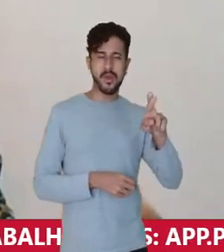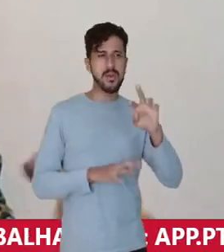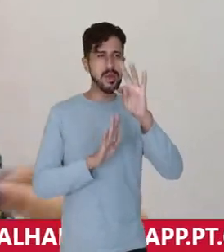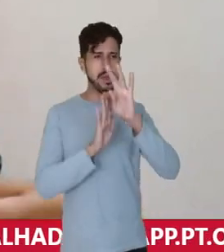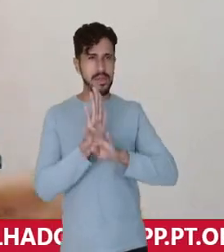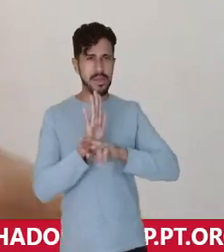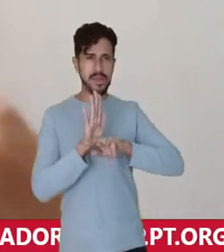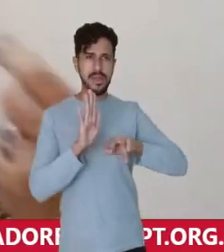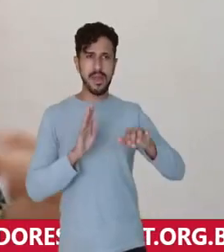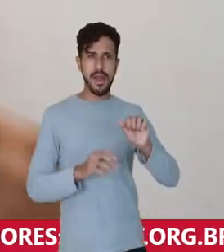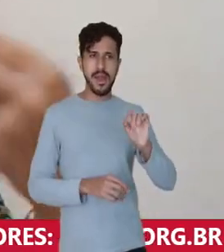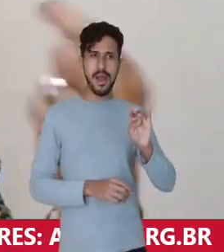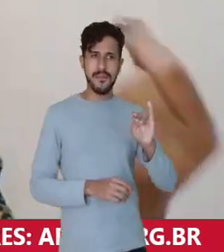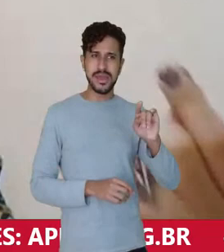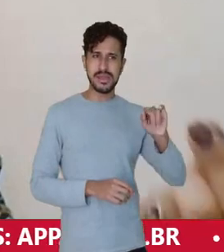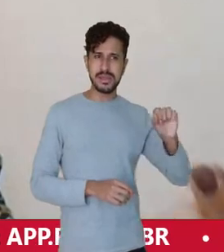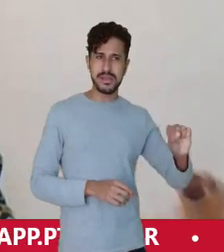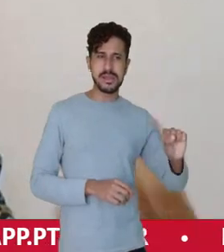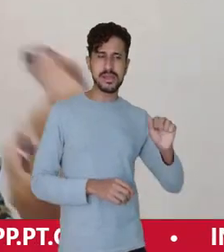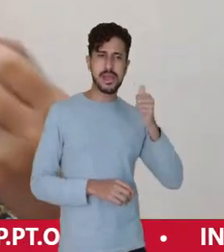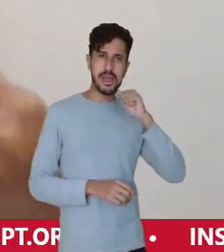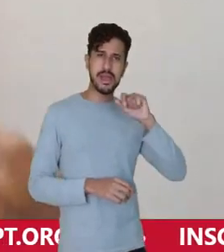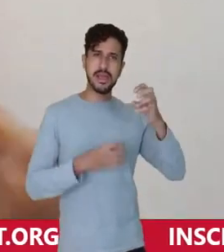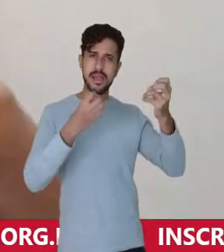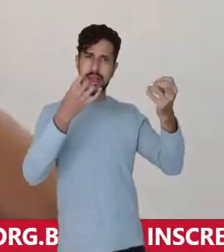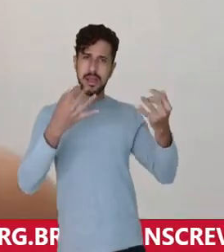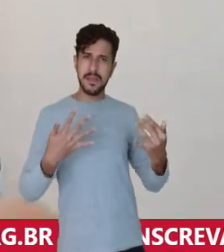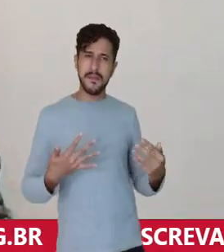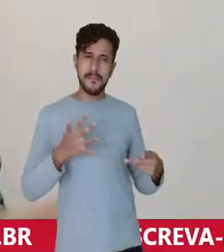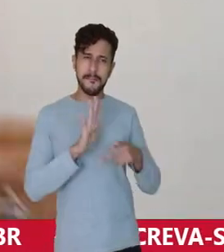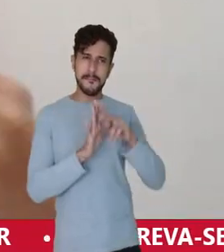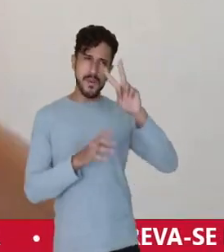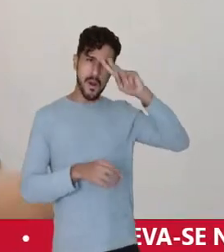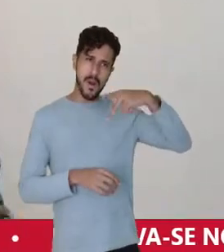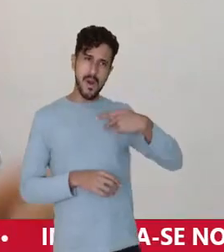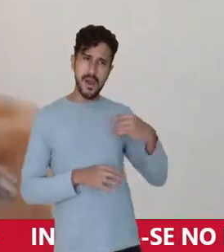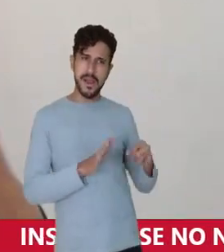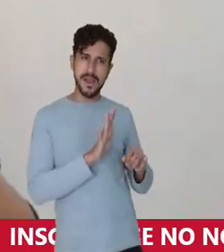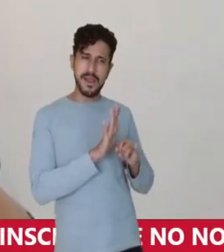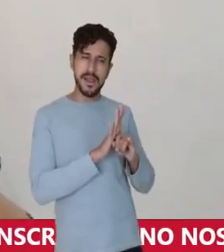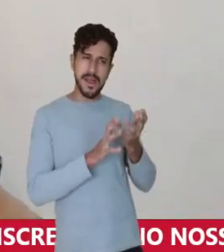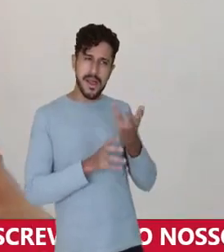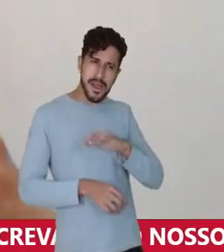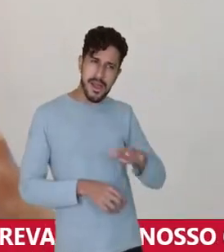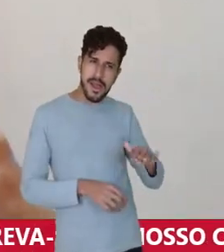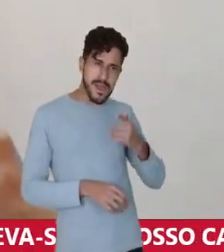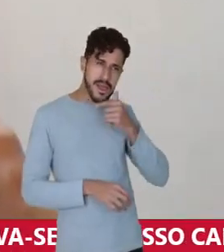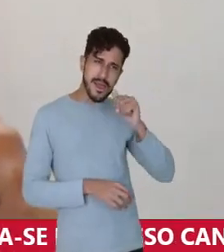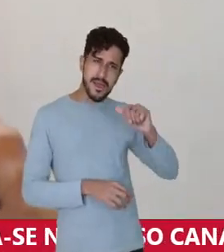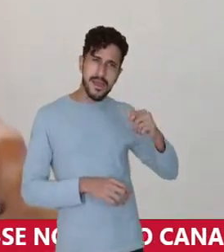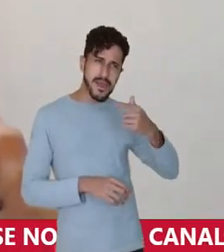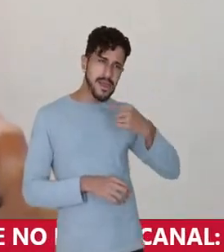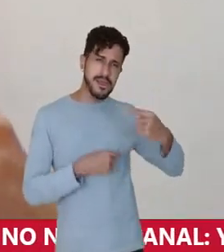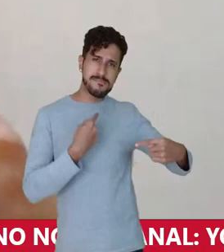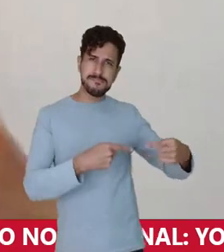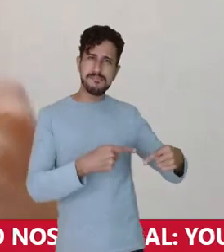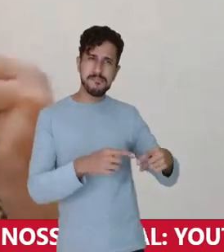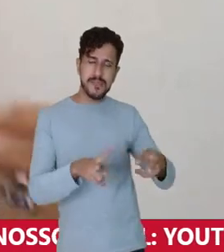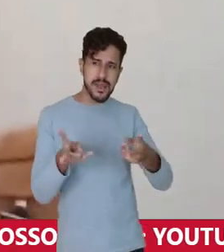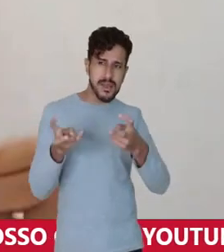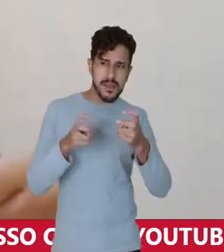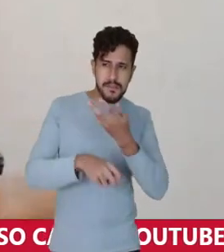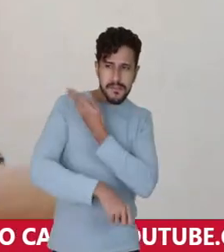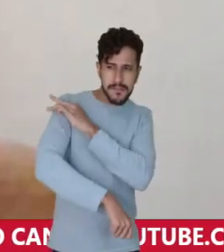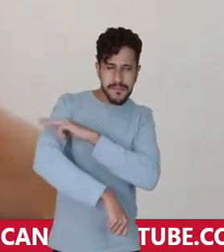do Abdias, não só que ele retoma a sua própria infância, discutindo como ele vai perceber o racismo